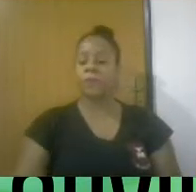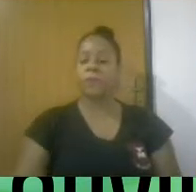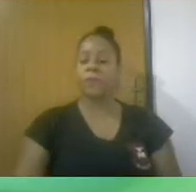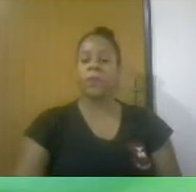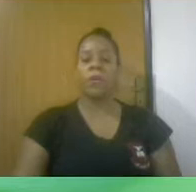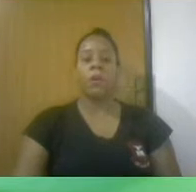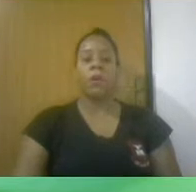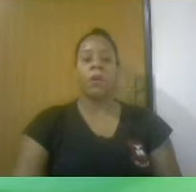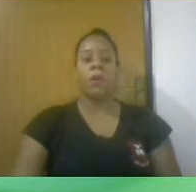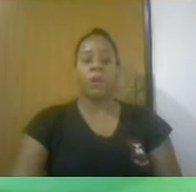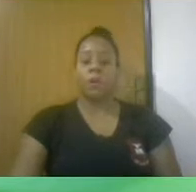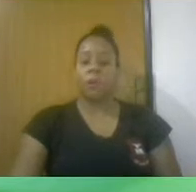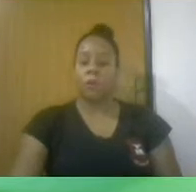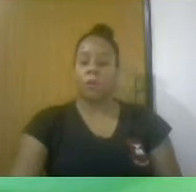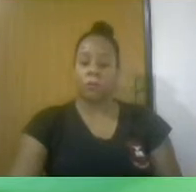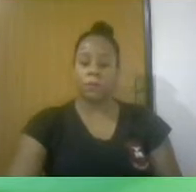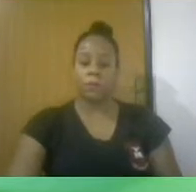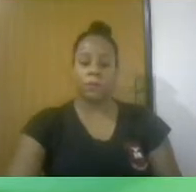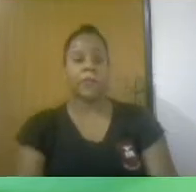Portugal.